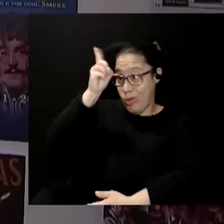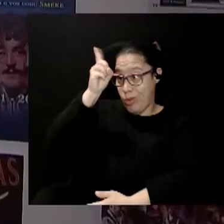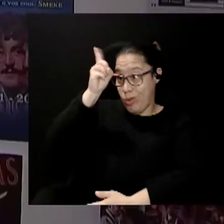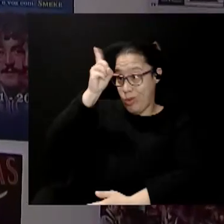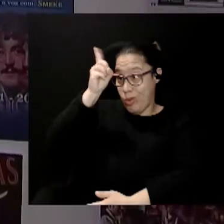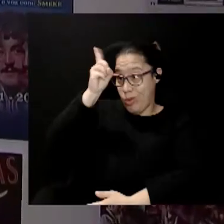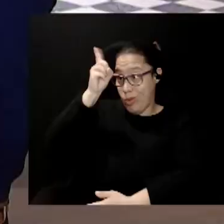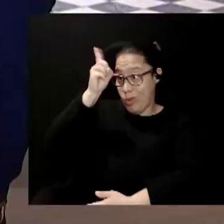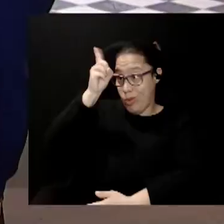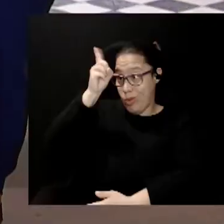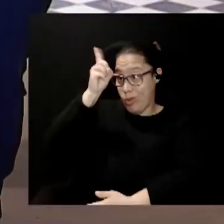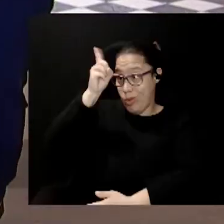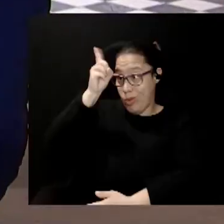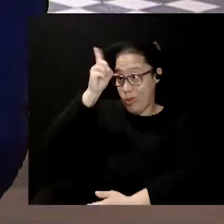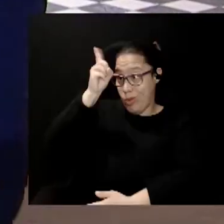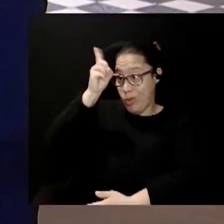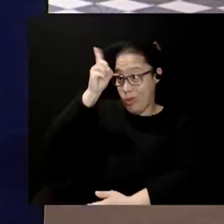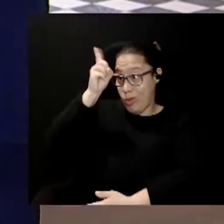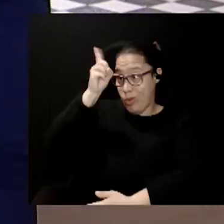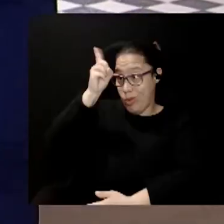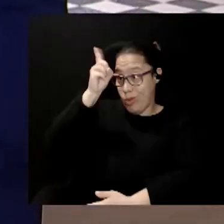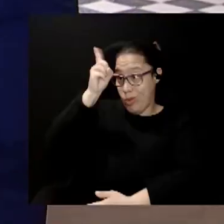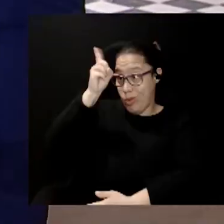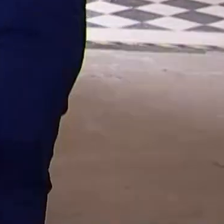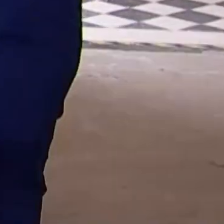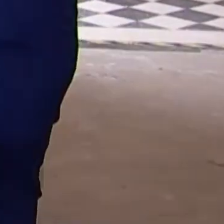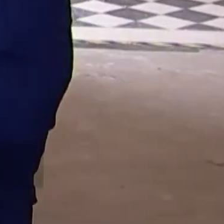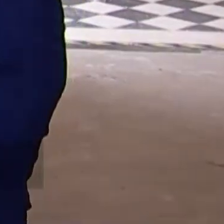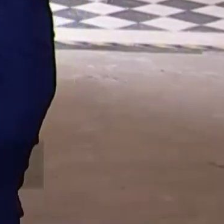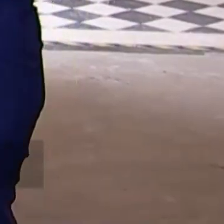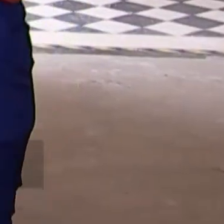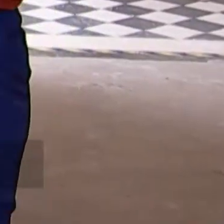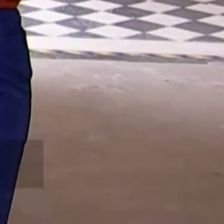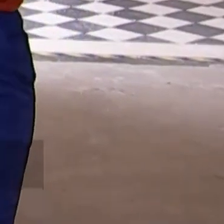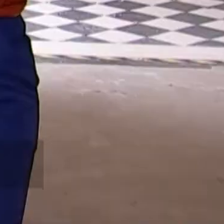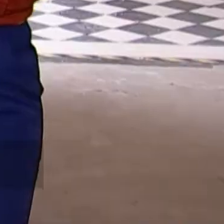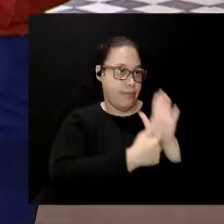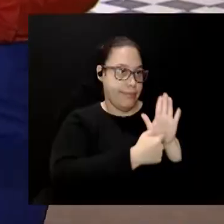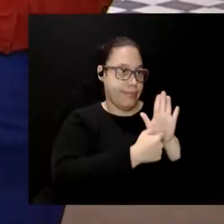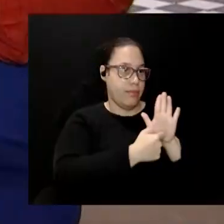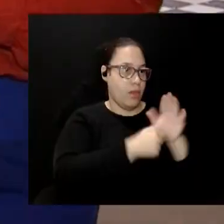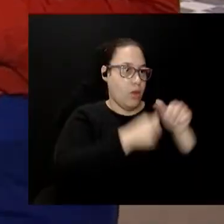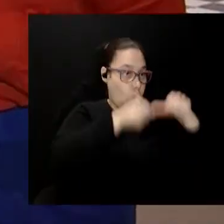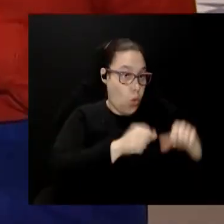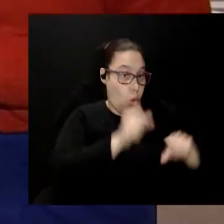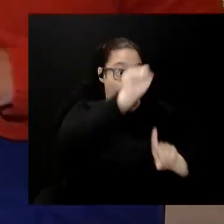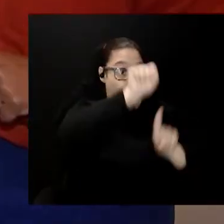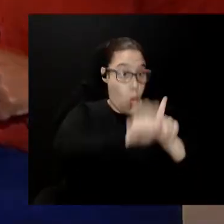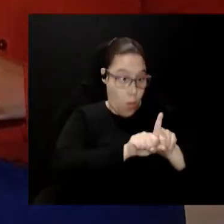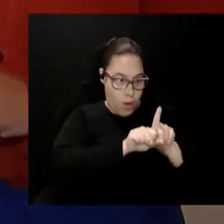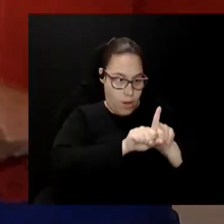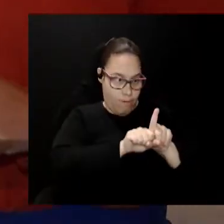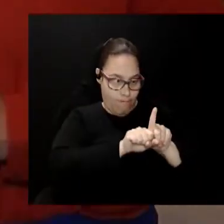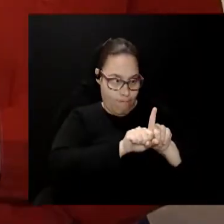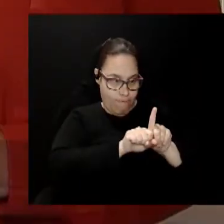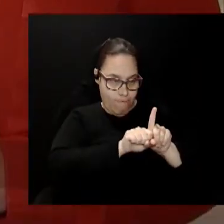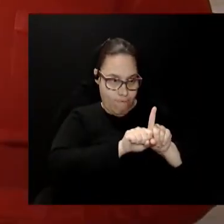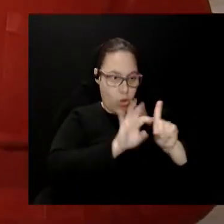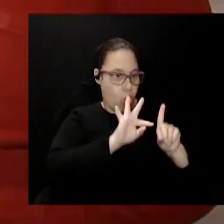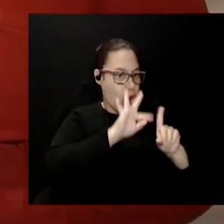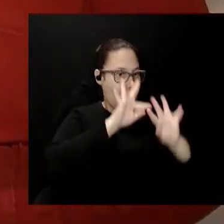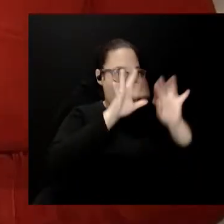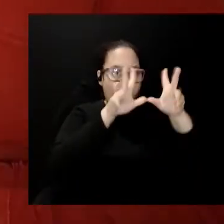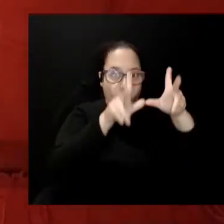de agosto. Exatamente. Então, a gente vai ter essa exposição que ela vai ficar um mês aqui, né? Então, todo mundo vai poder passar